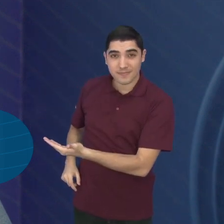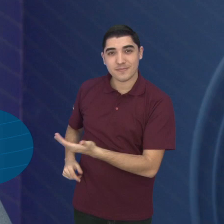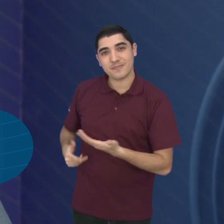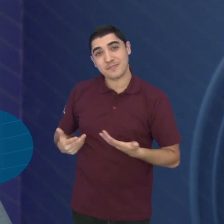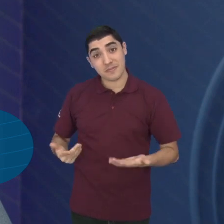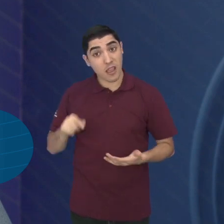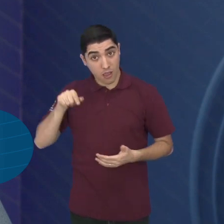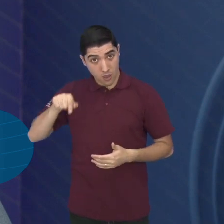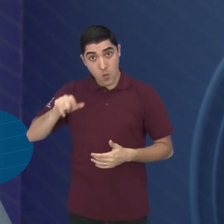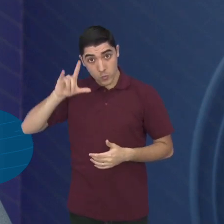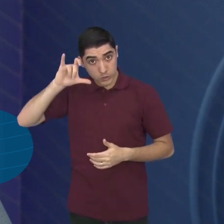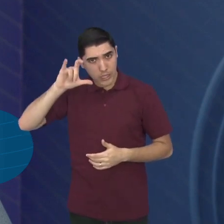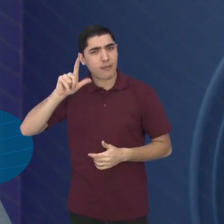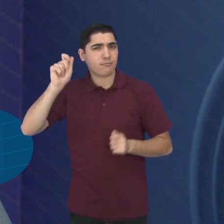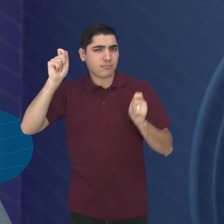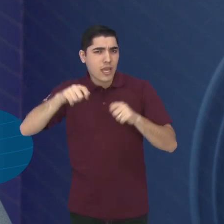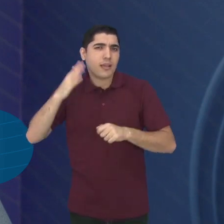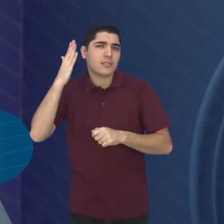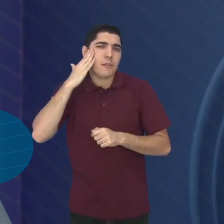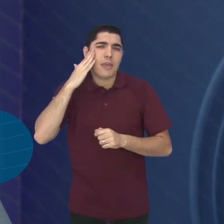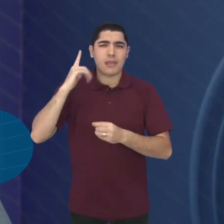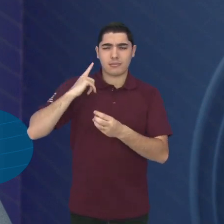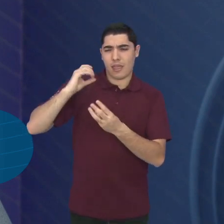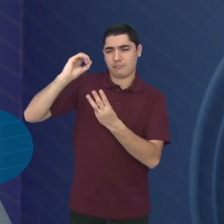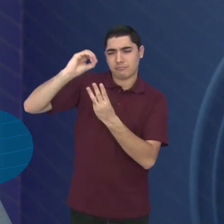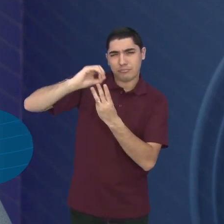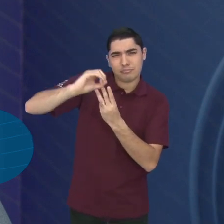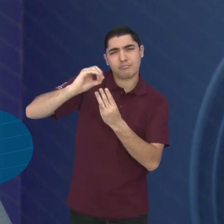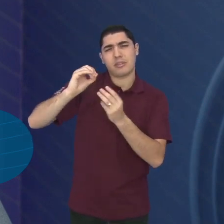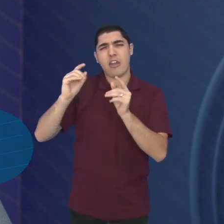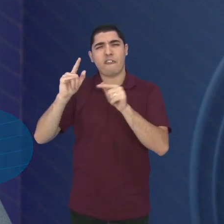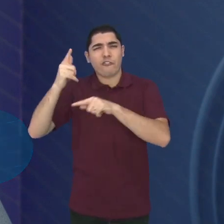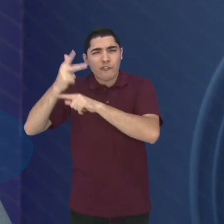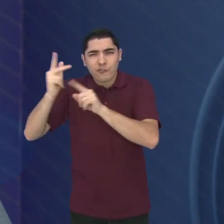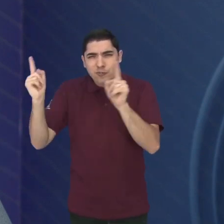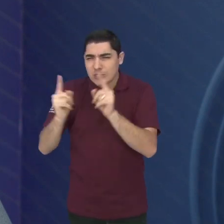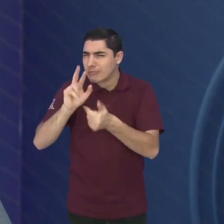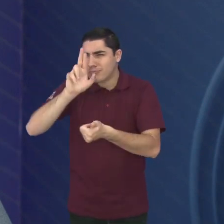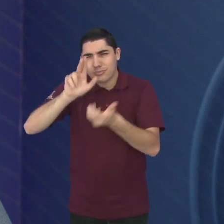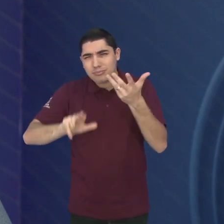@tvcâmara-sjc. Lá vocês acompanham os teasers, as novidades